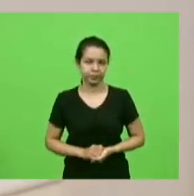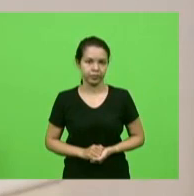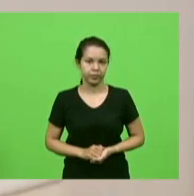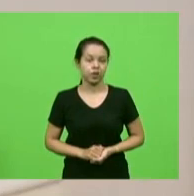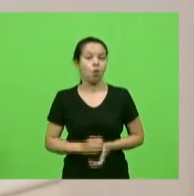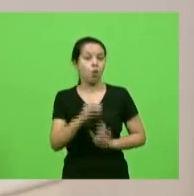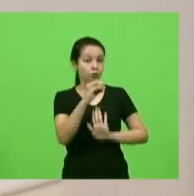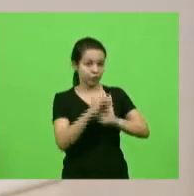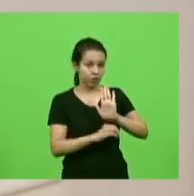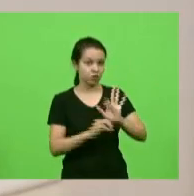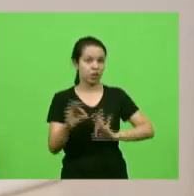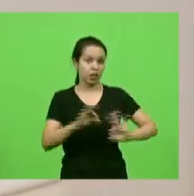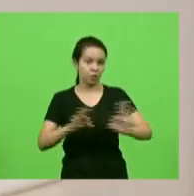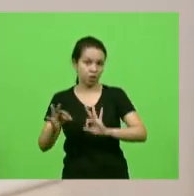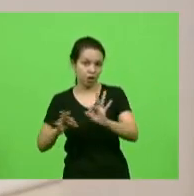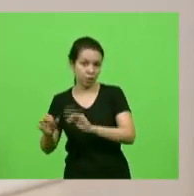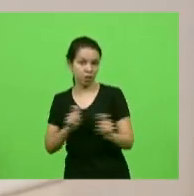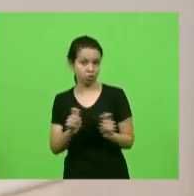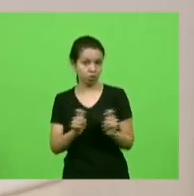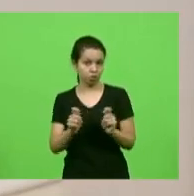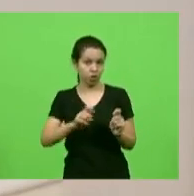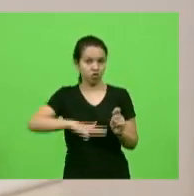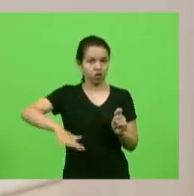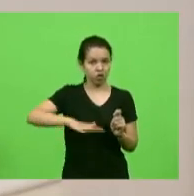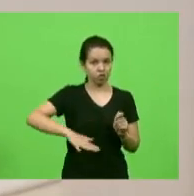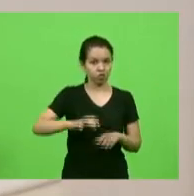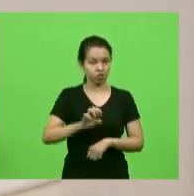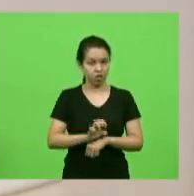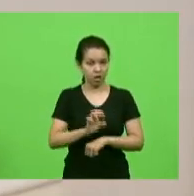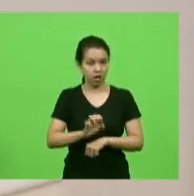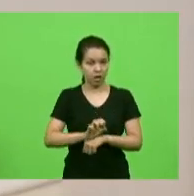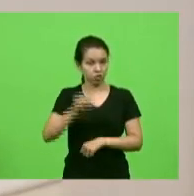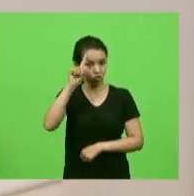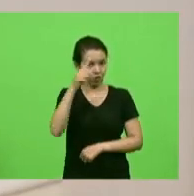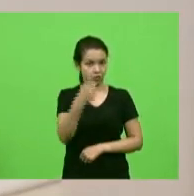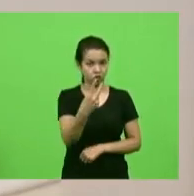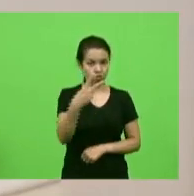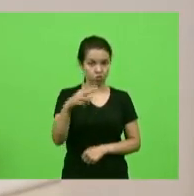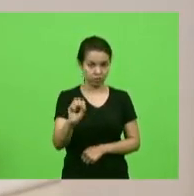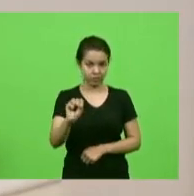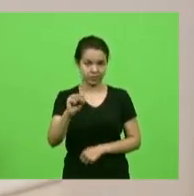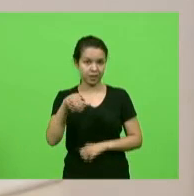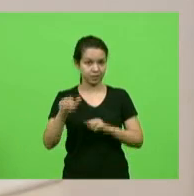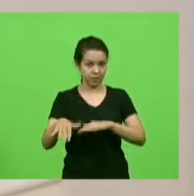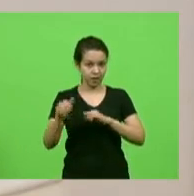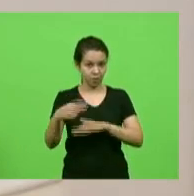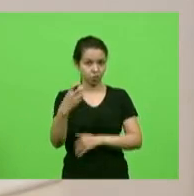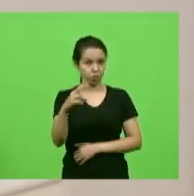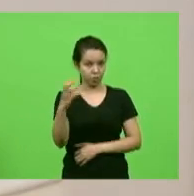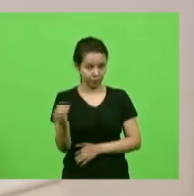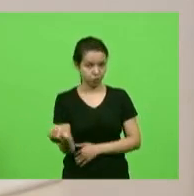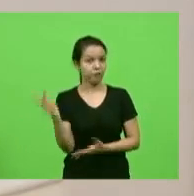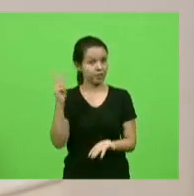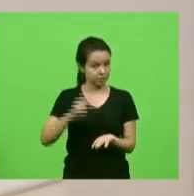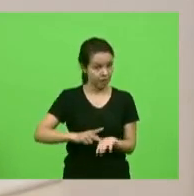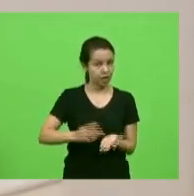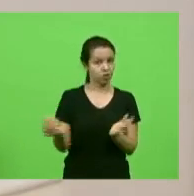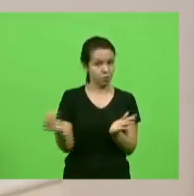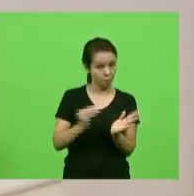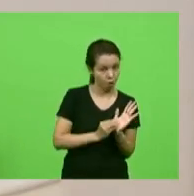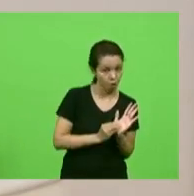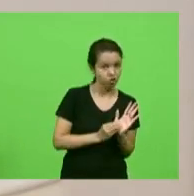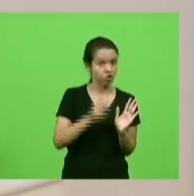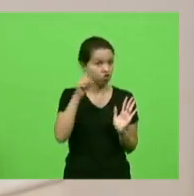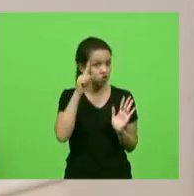pela Controladoria Geral do Estado, datado de 28 de setembro de 2020, confirma que em 27 de abril de